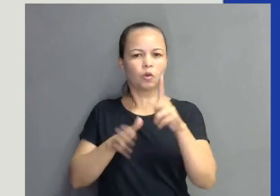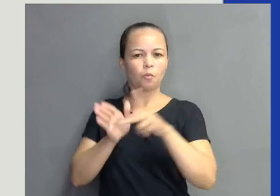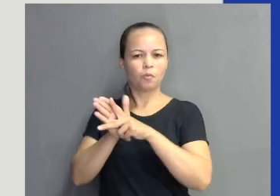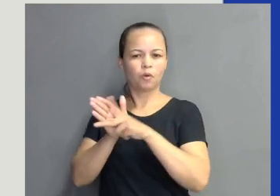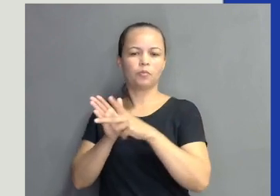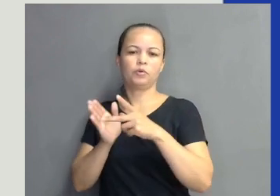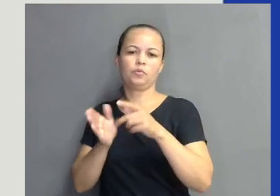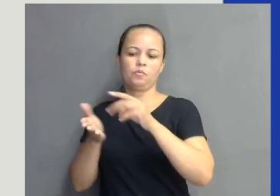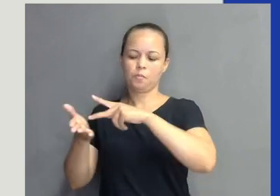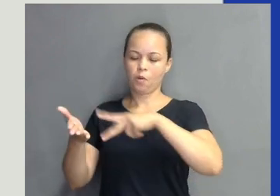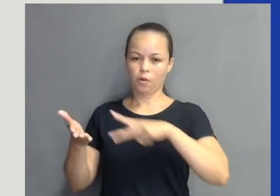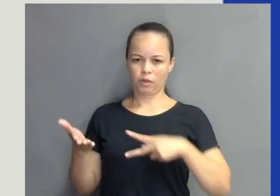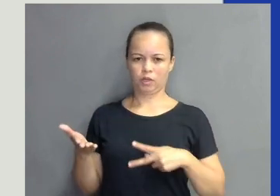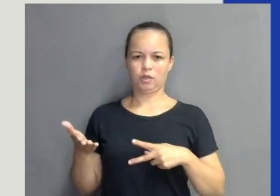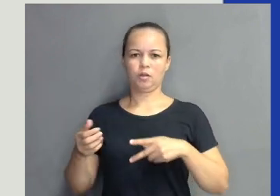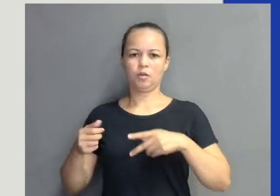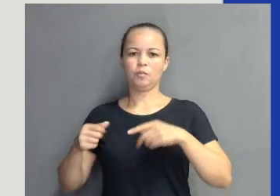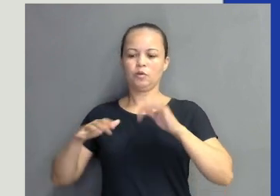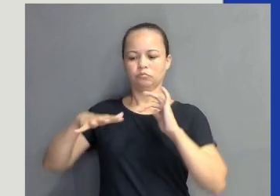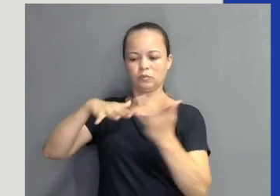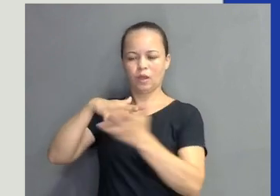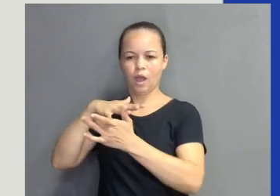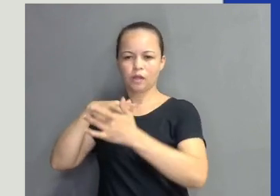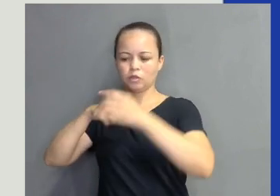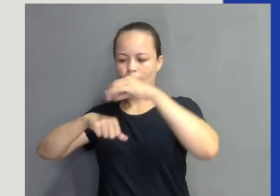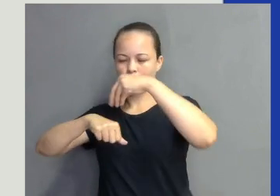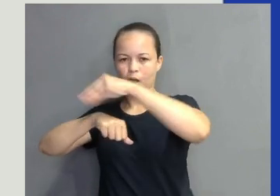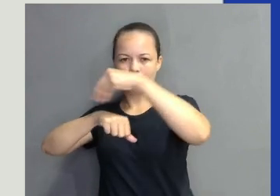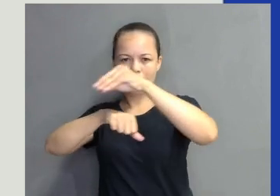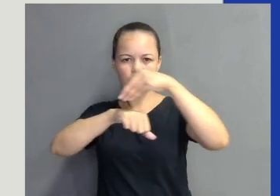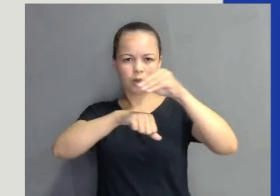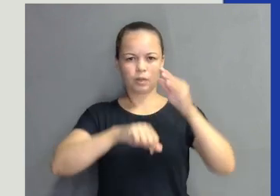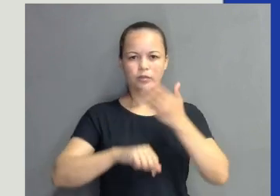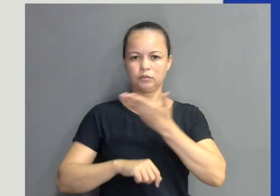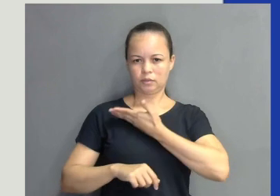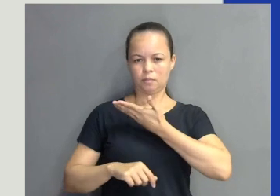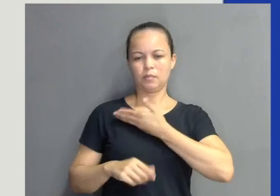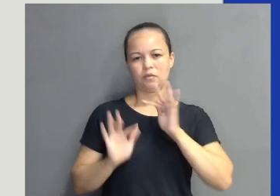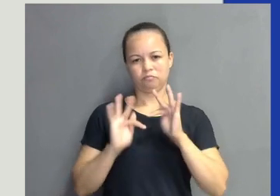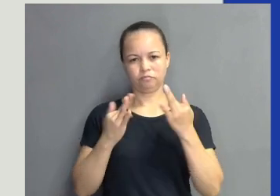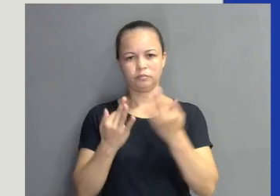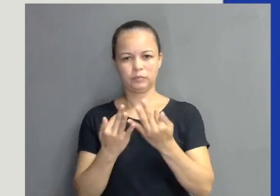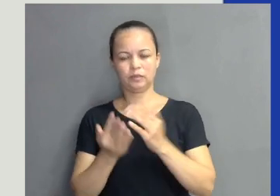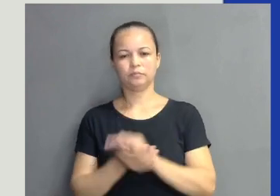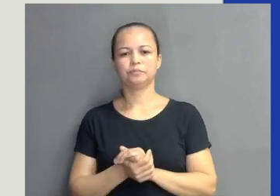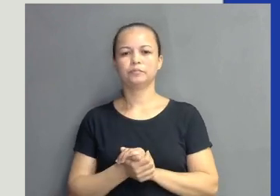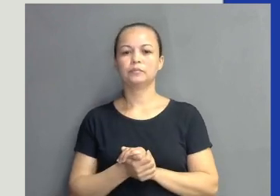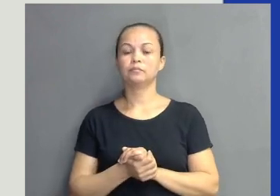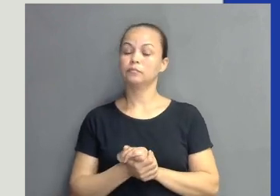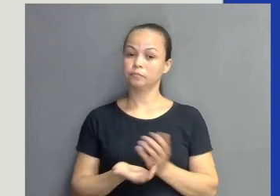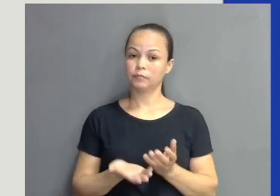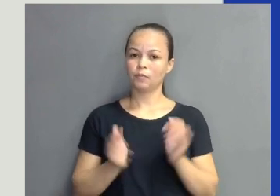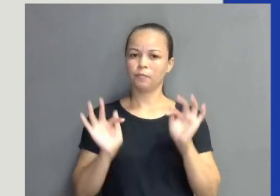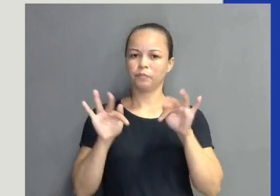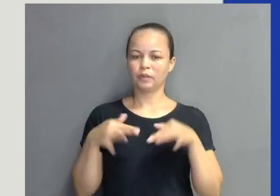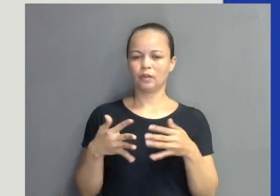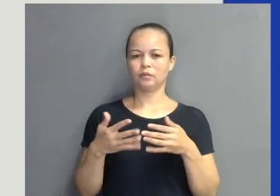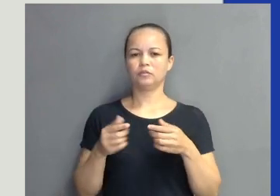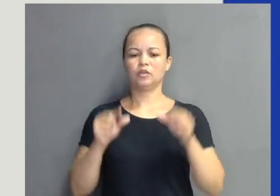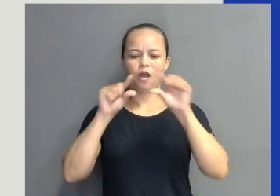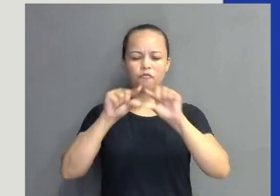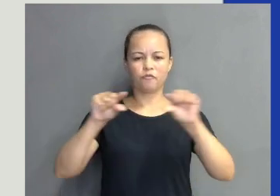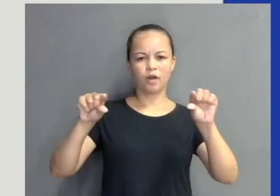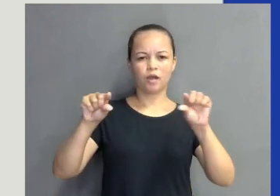amigos. Então, para finalizar, eu queria deixar aqui essa frase, né, de Robert Frost, que ele diz: